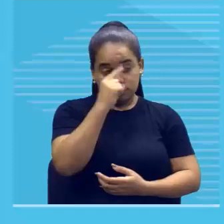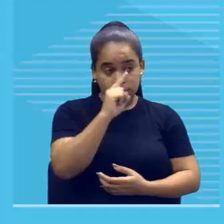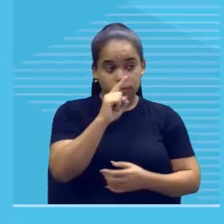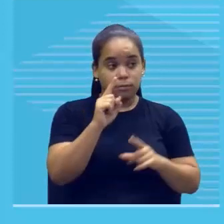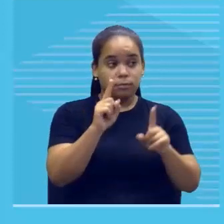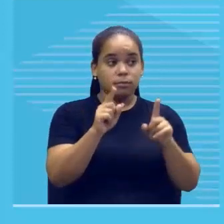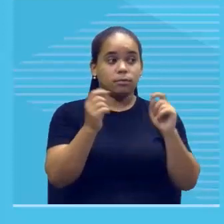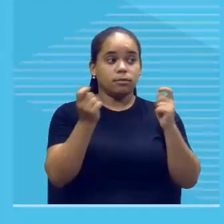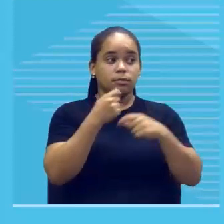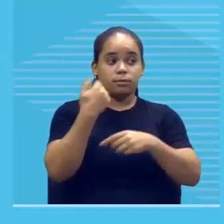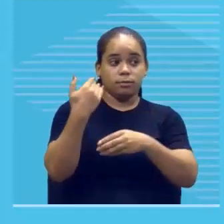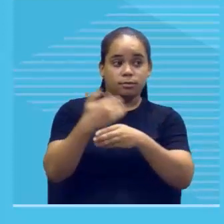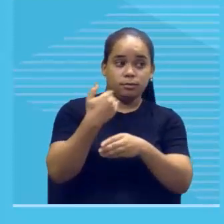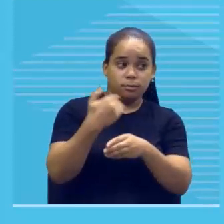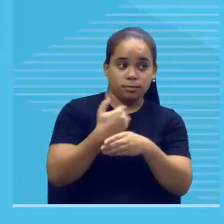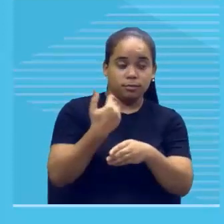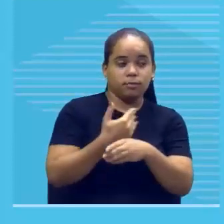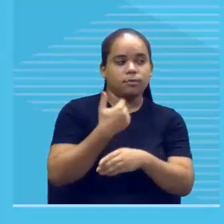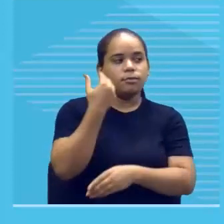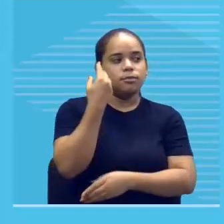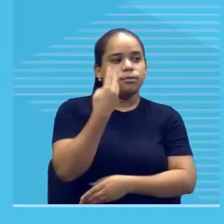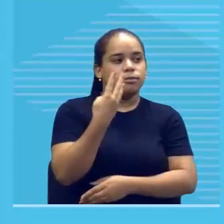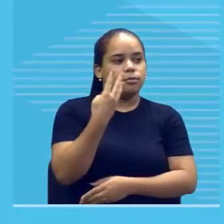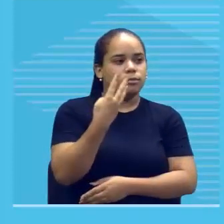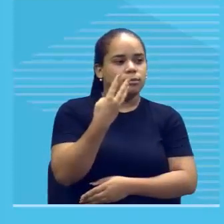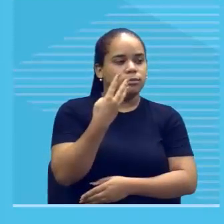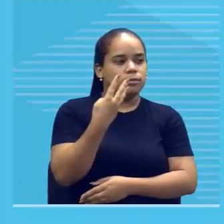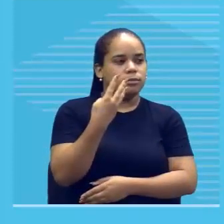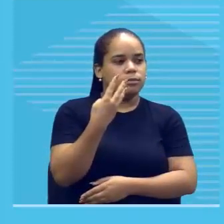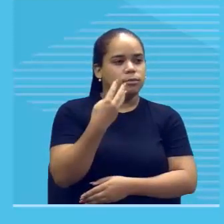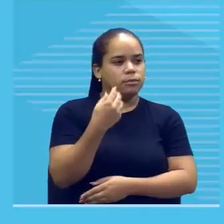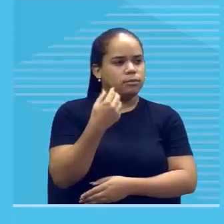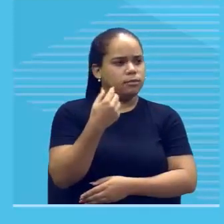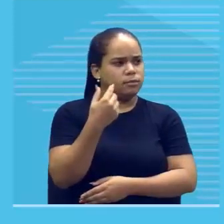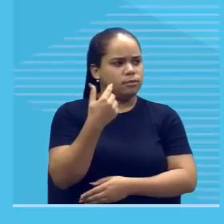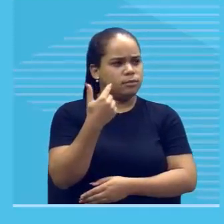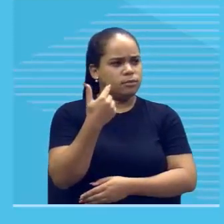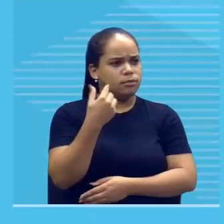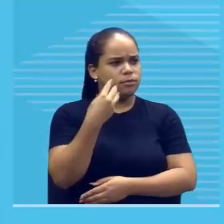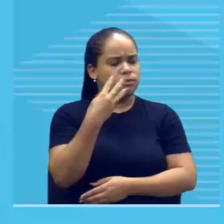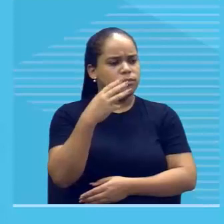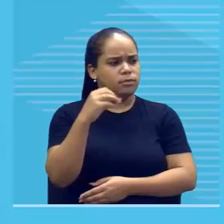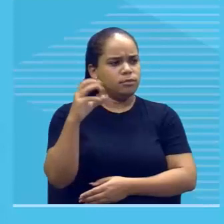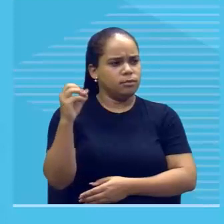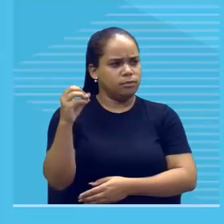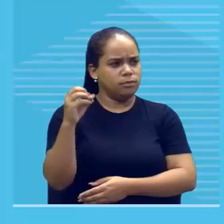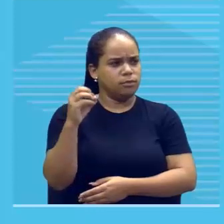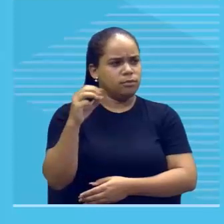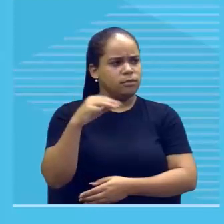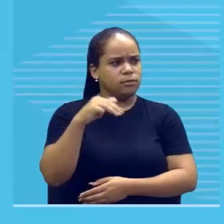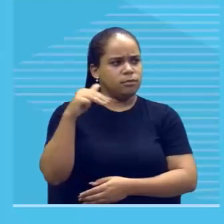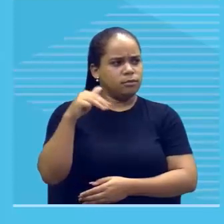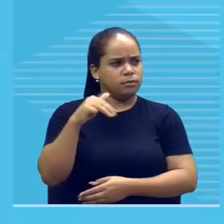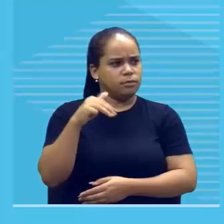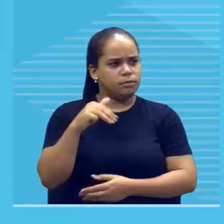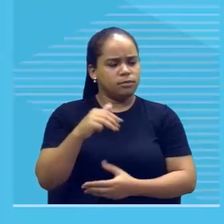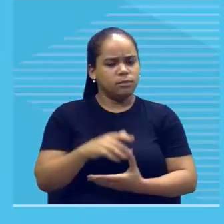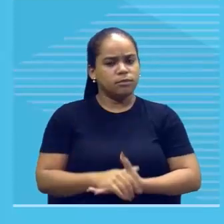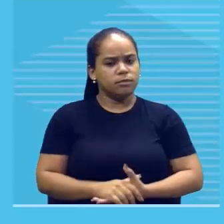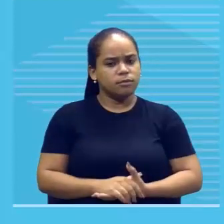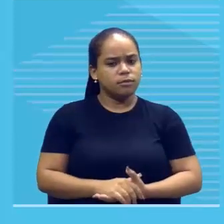para construir um muro de 300 metros tá aí a